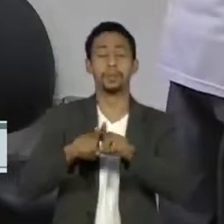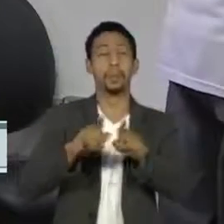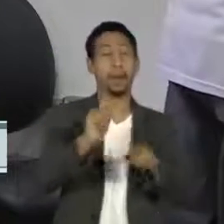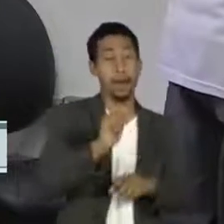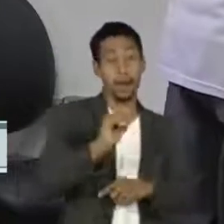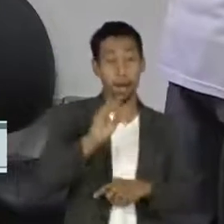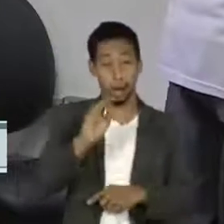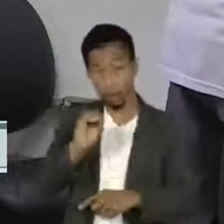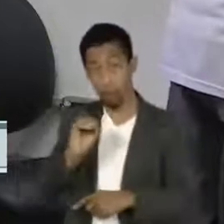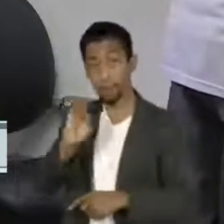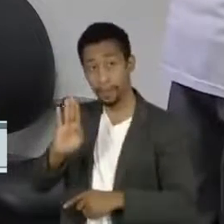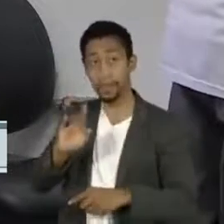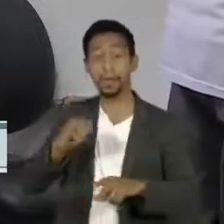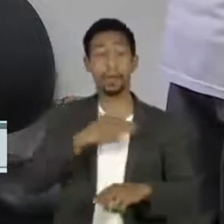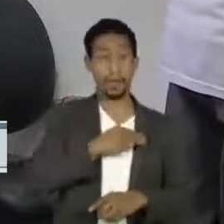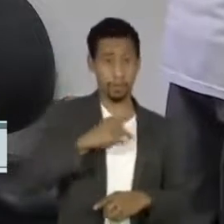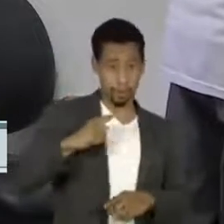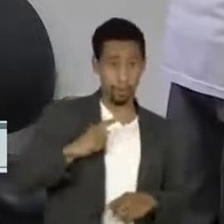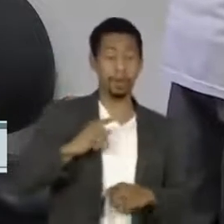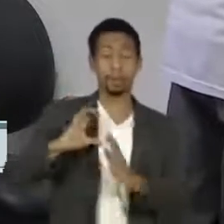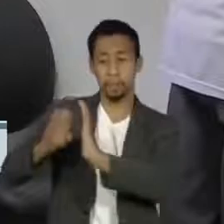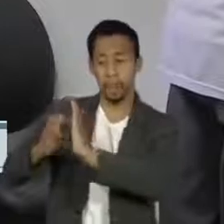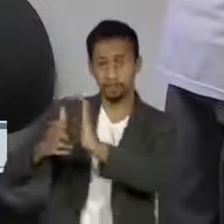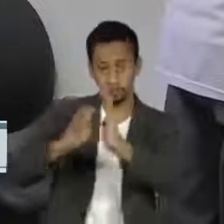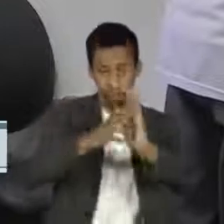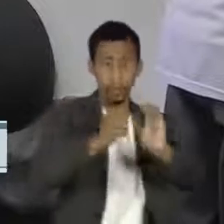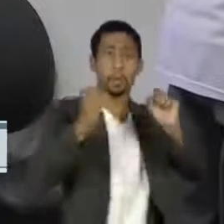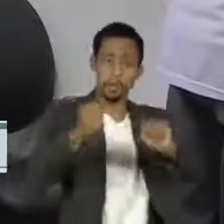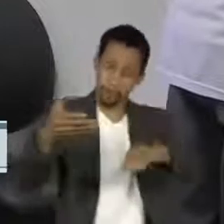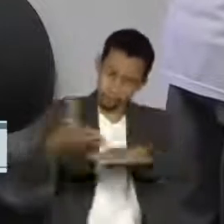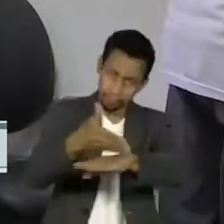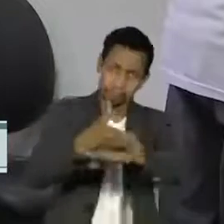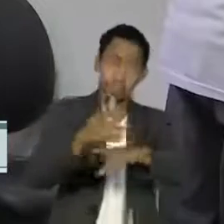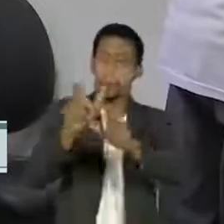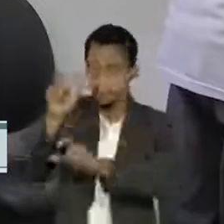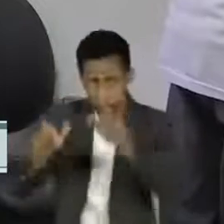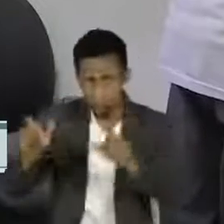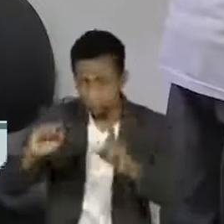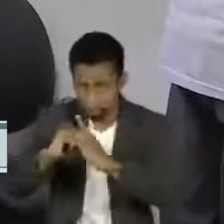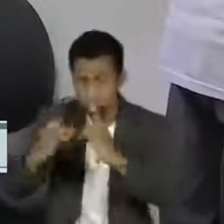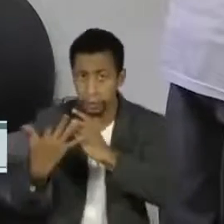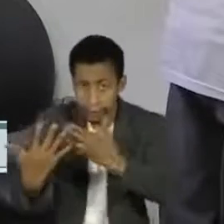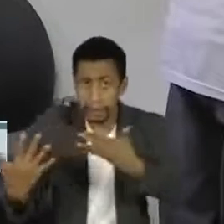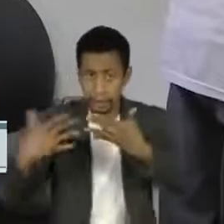Advogados, o Ministério Público, os partidos políticos, os eleitores podem acompanhar